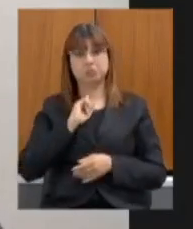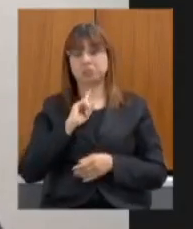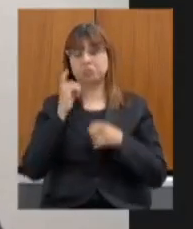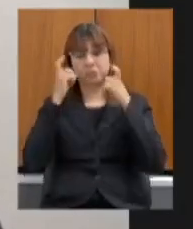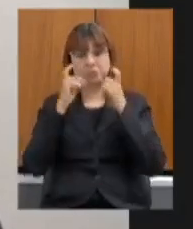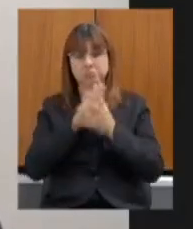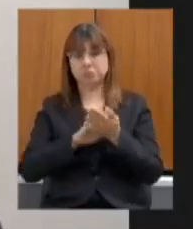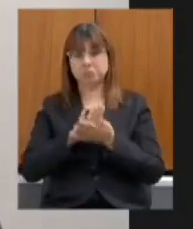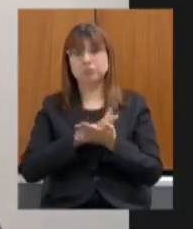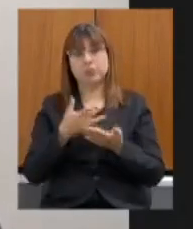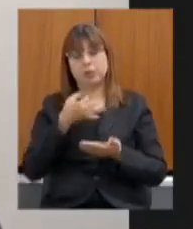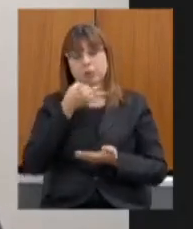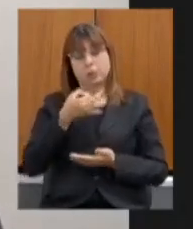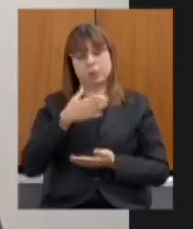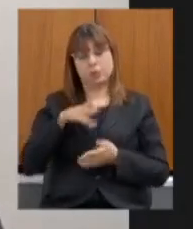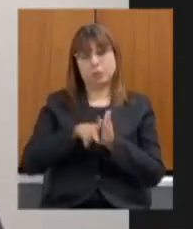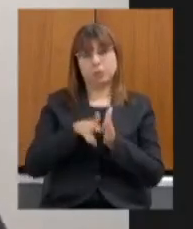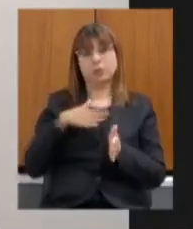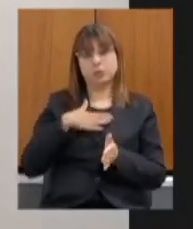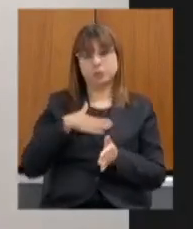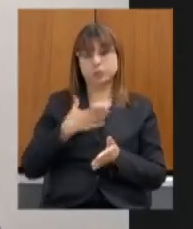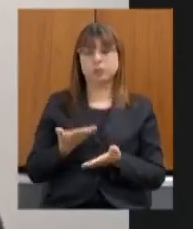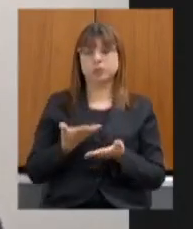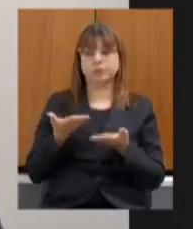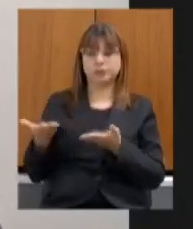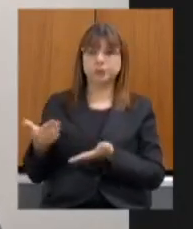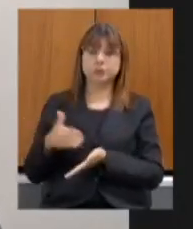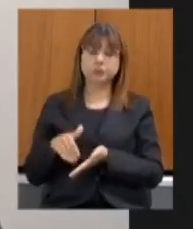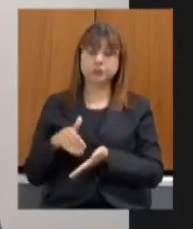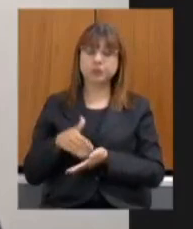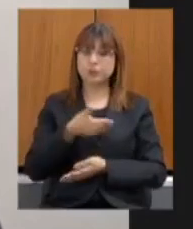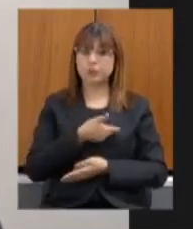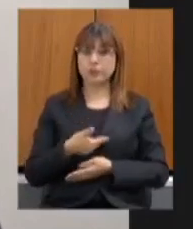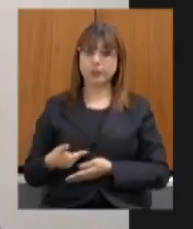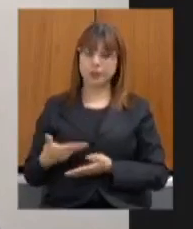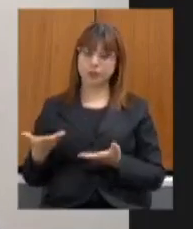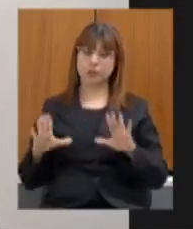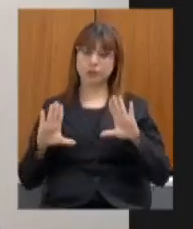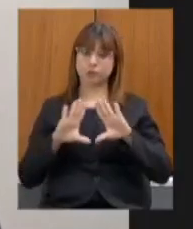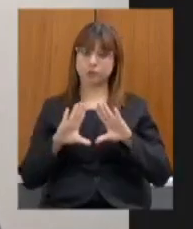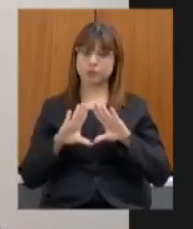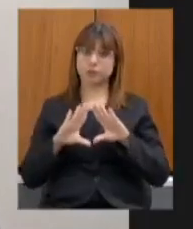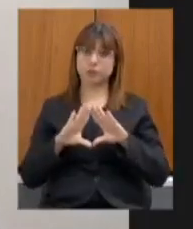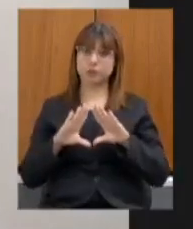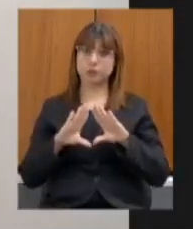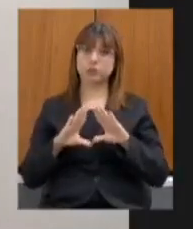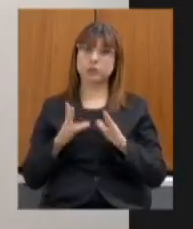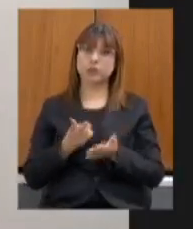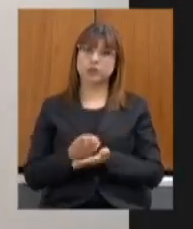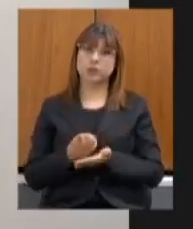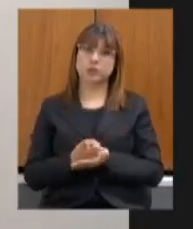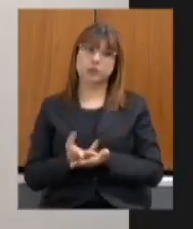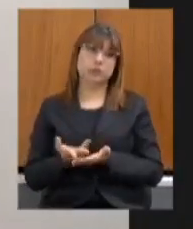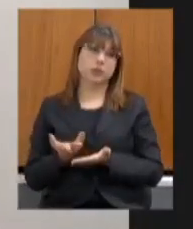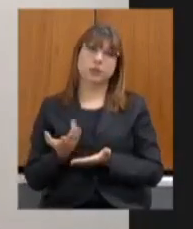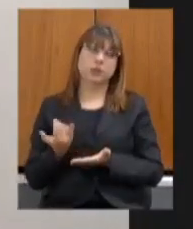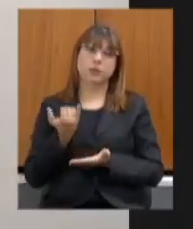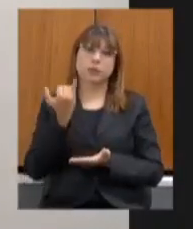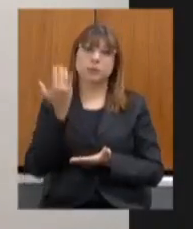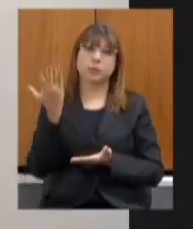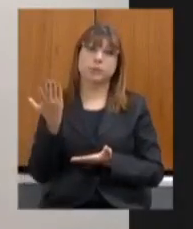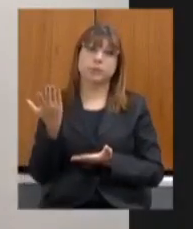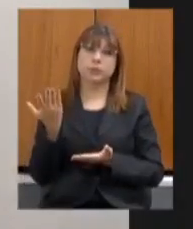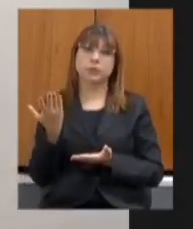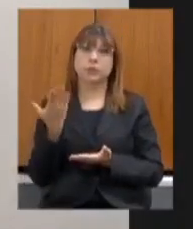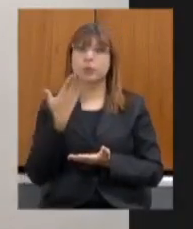opinião, né, para o secretário de governo e a Assembleia sempre e aí até independente de ser